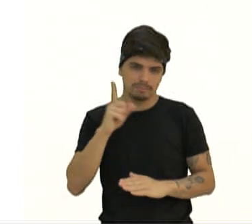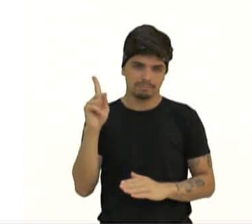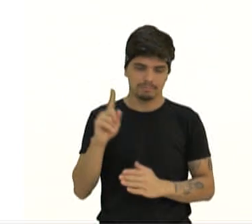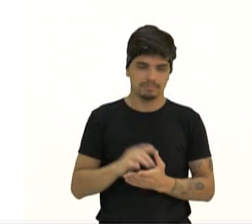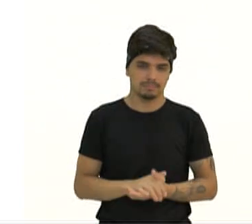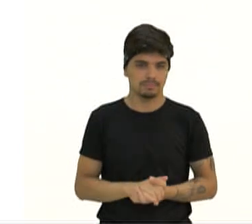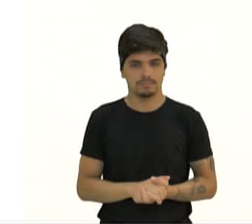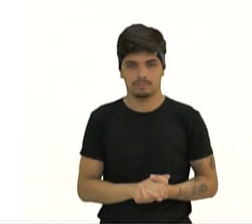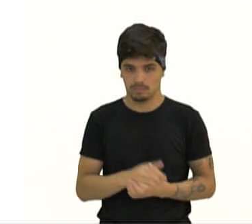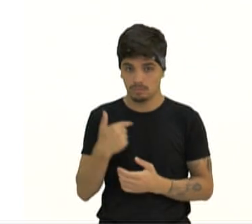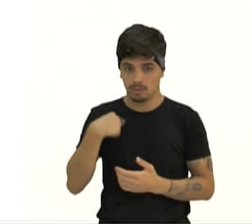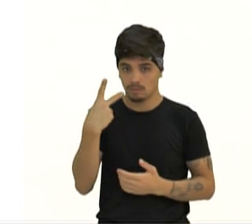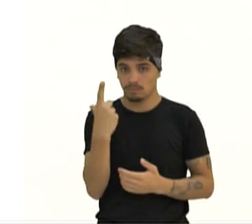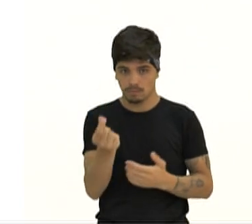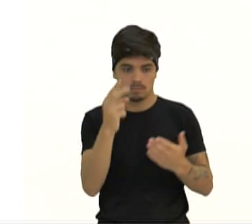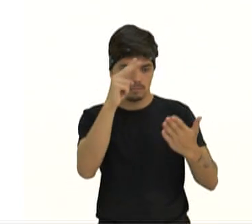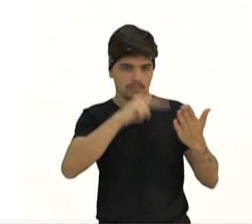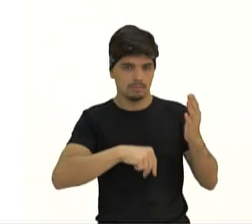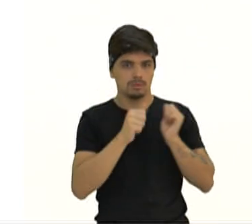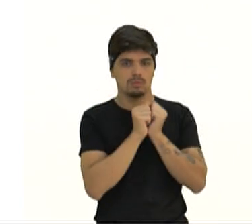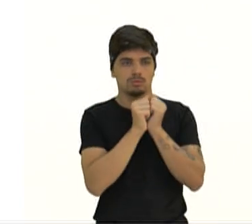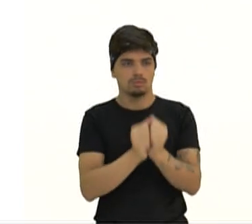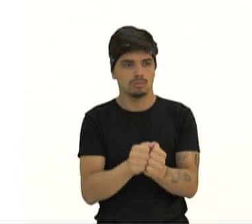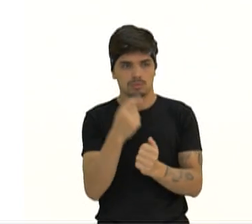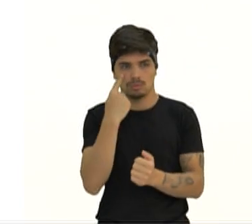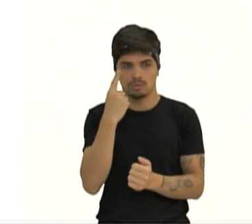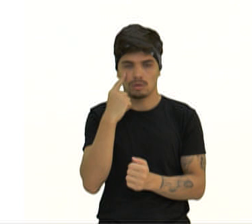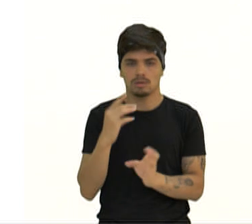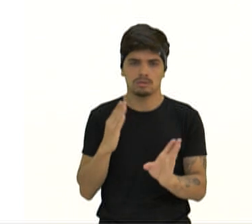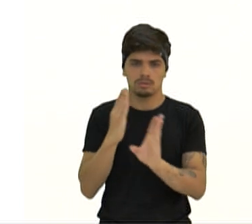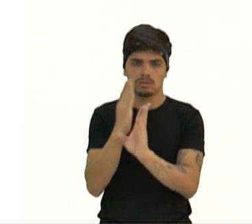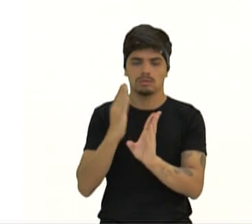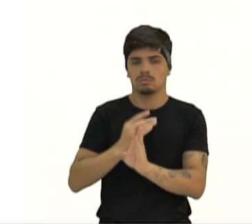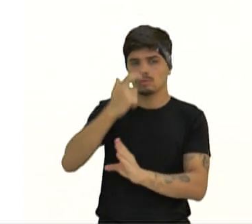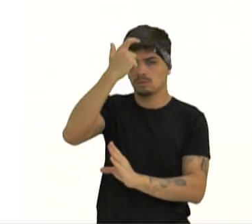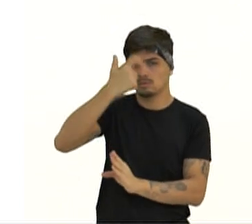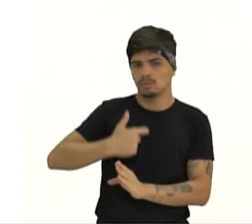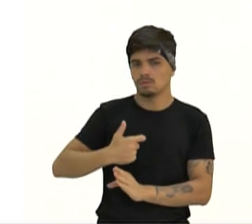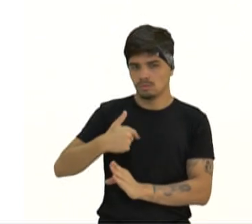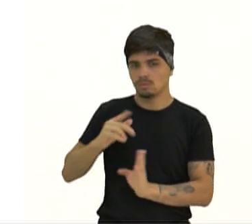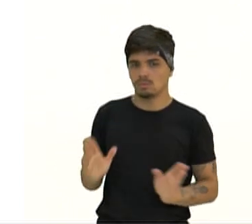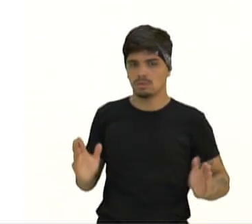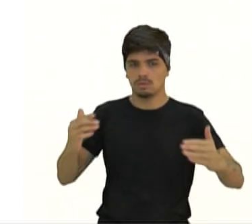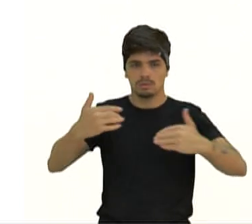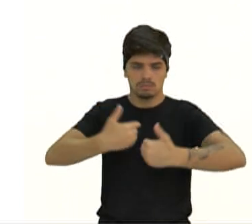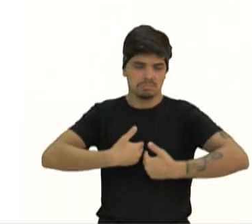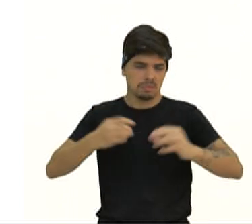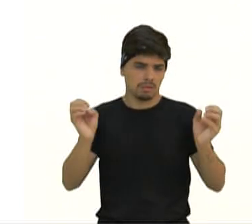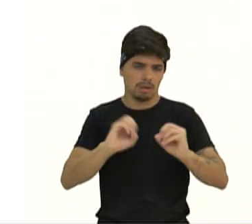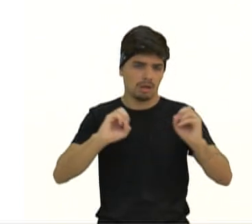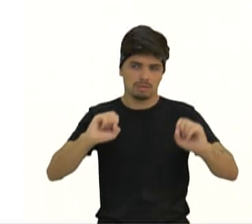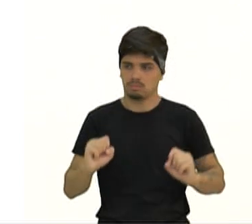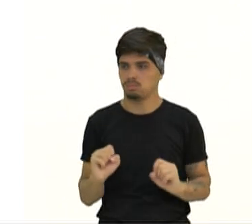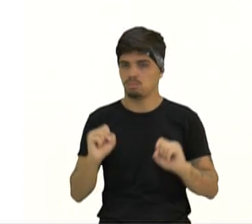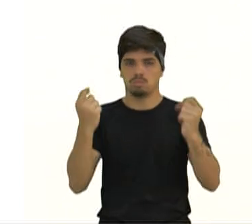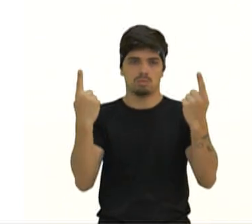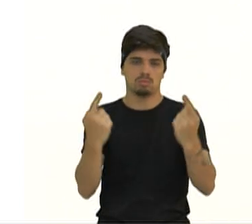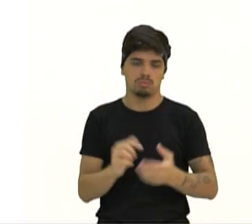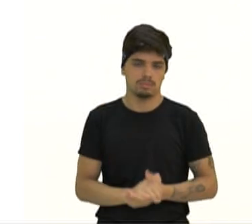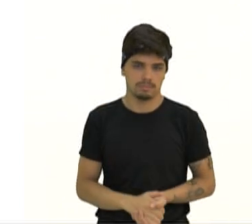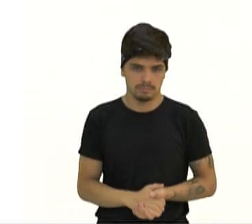né Vamos ler a tirinha então eu descobri que sou autista nada de extraordinário